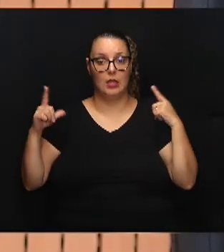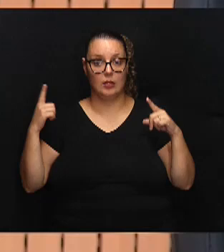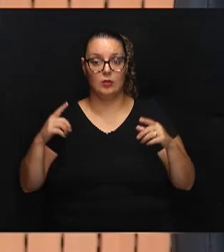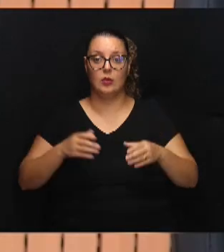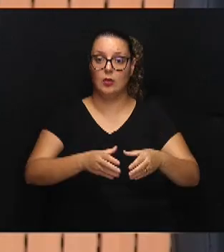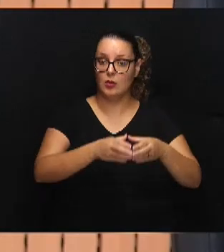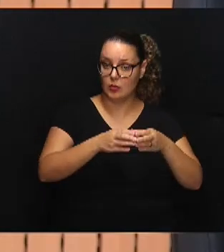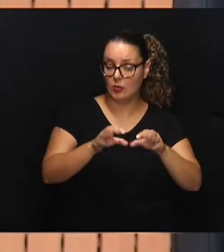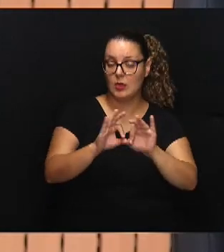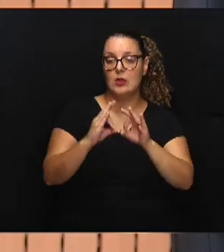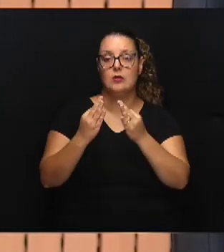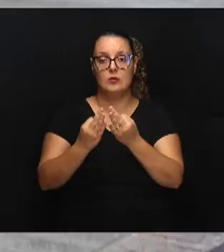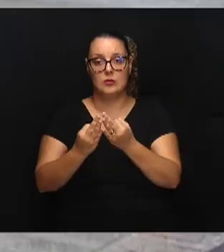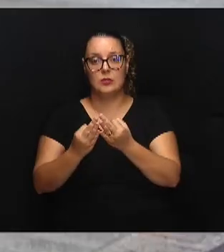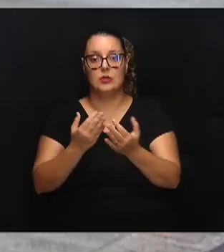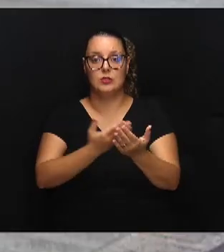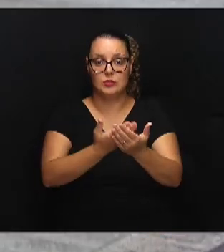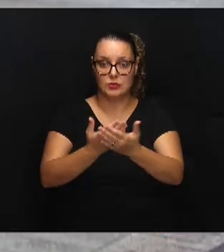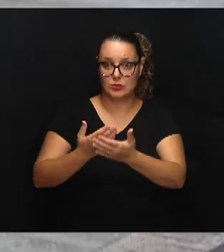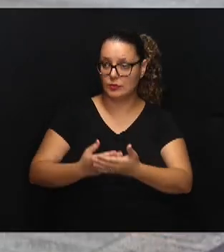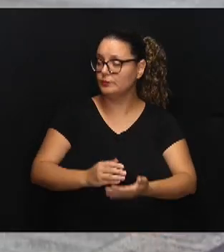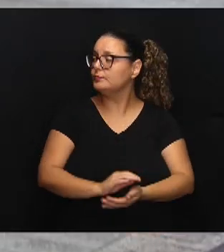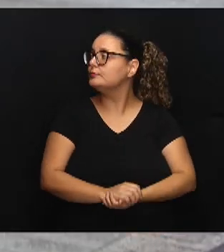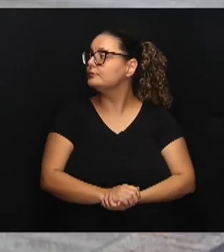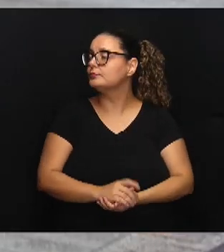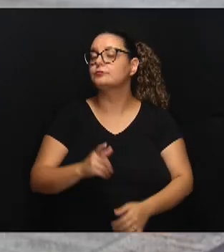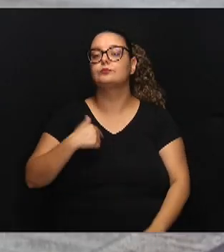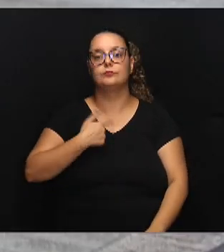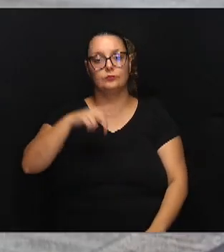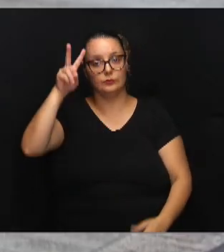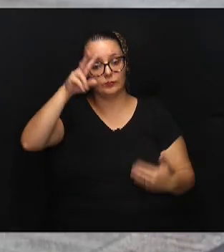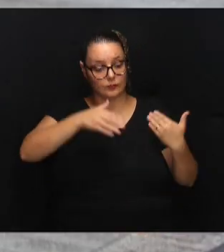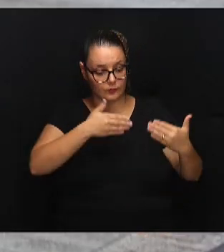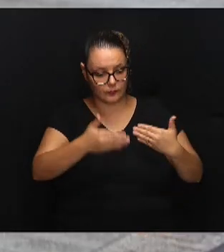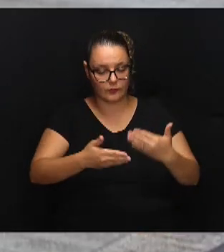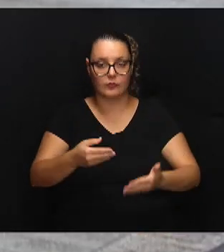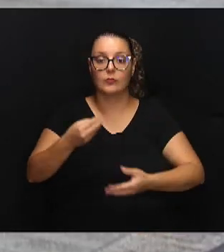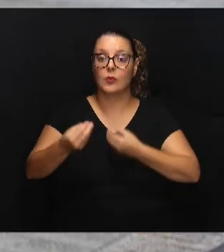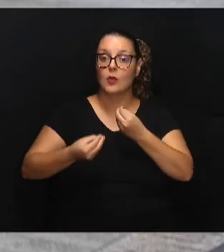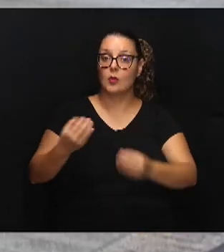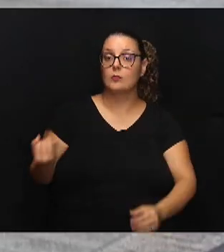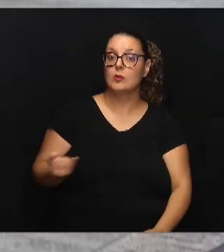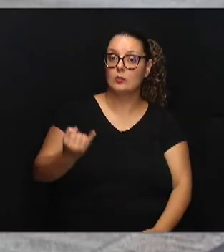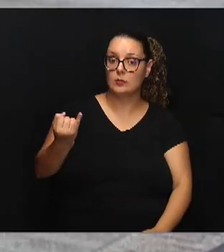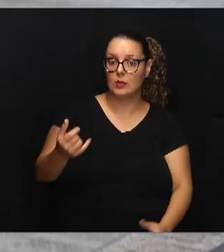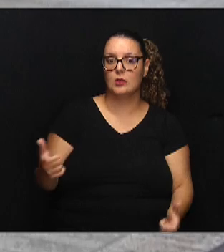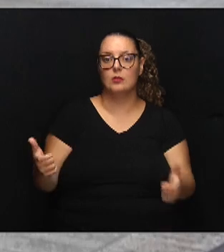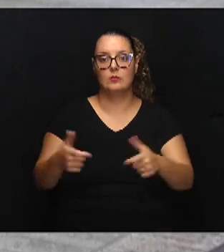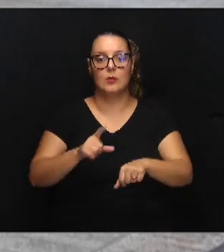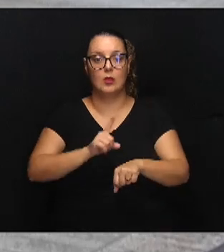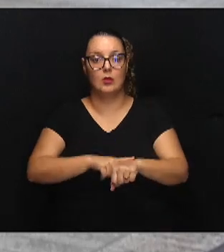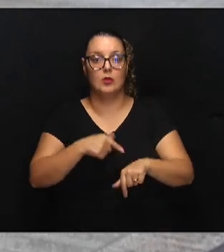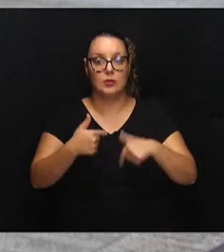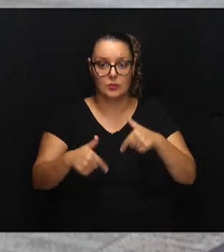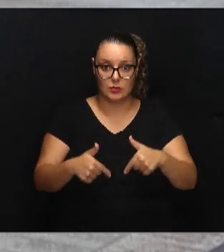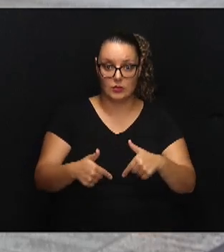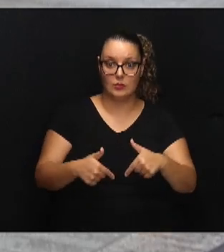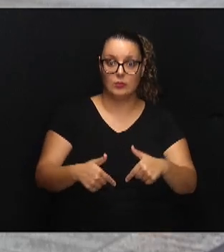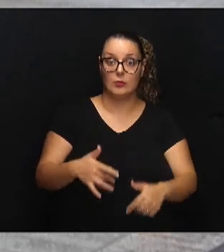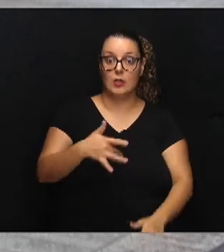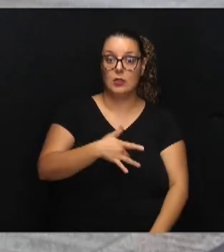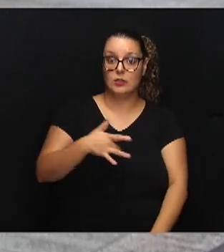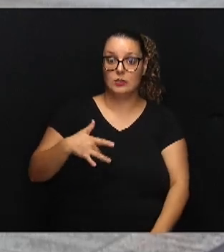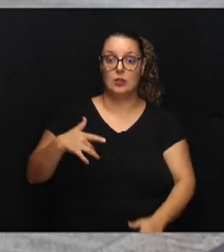convívio familiar e estudos. A gente tem historicamente exemplos de como foi importante a redução da jornada de trabalho, tanto para a saúde